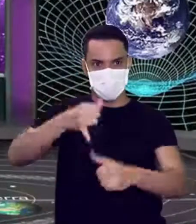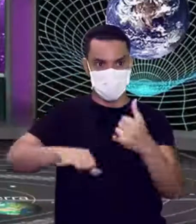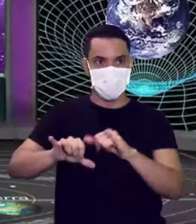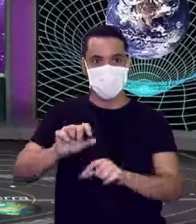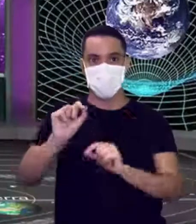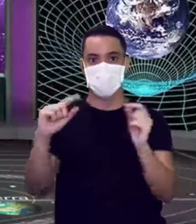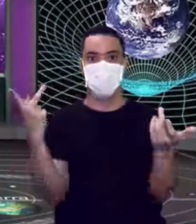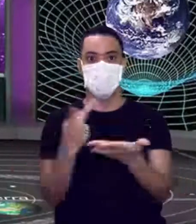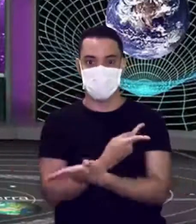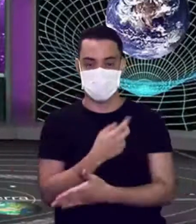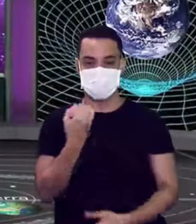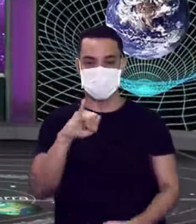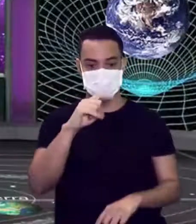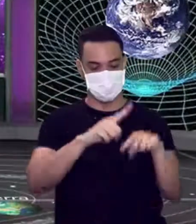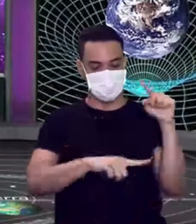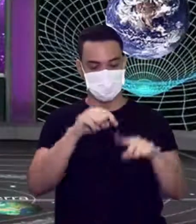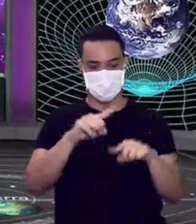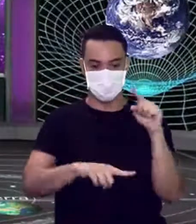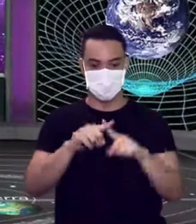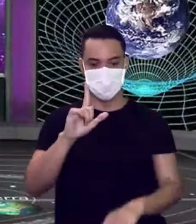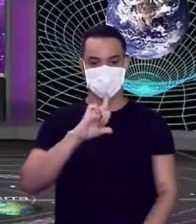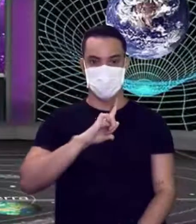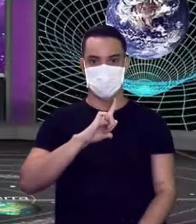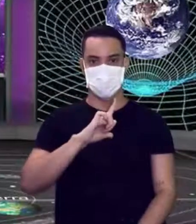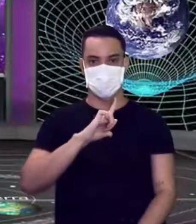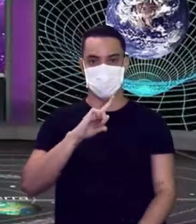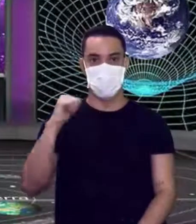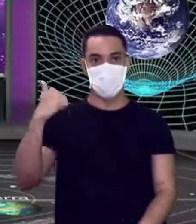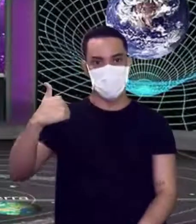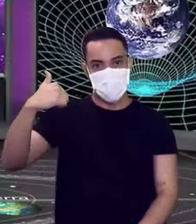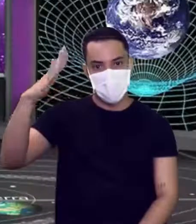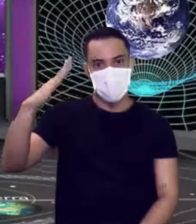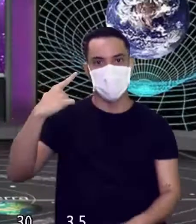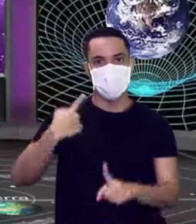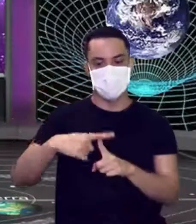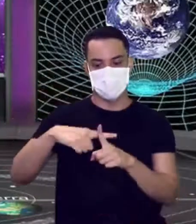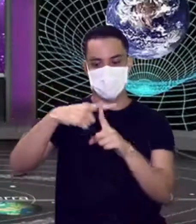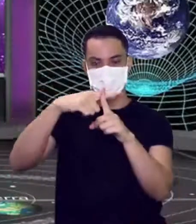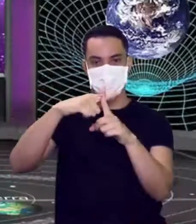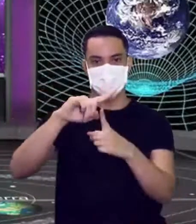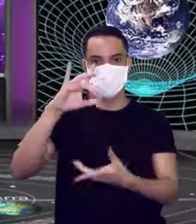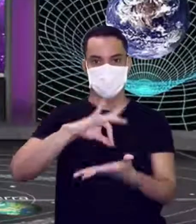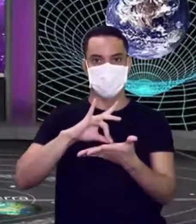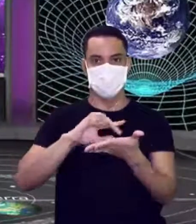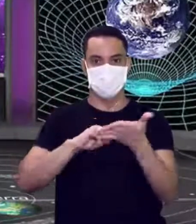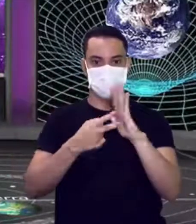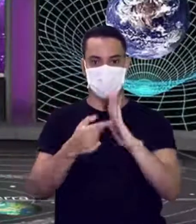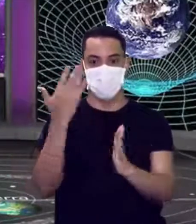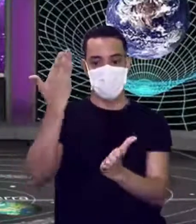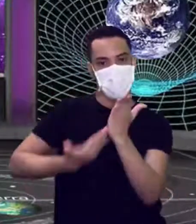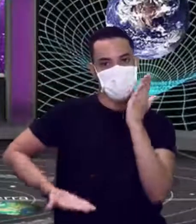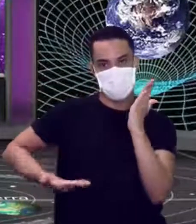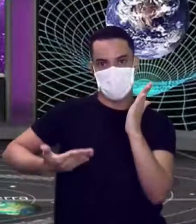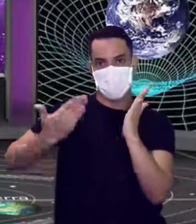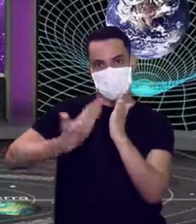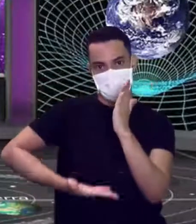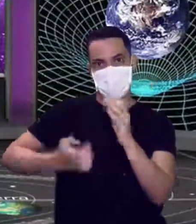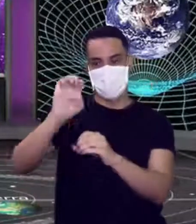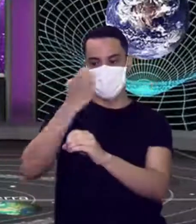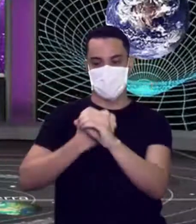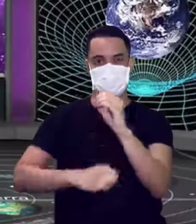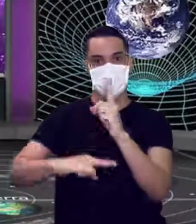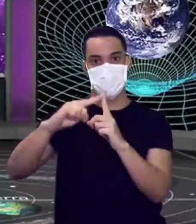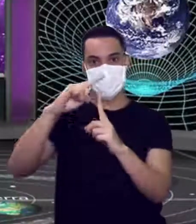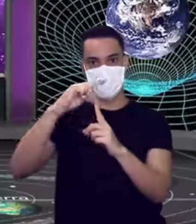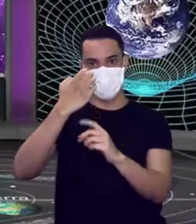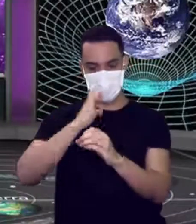acontece? Quando um corpo ele fica com mais cargas positivas, na verdade é porque ele perdeu elétrons. Quando um